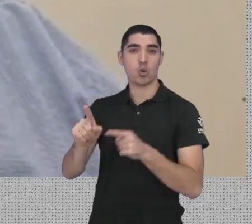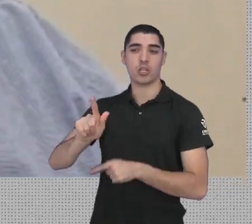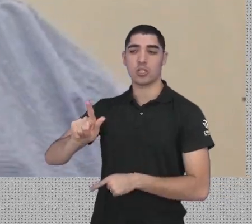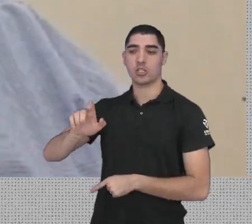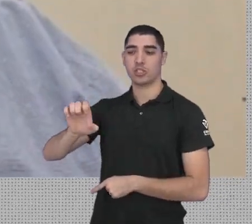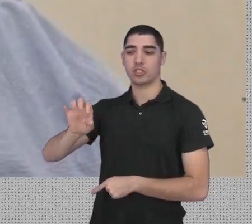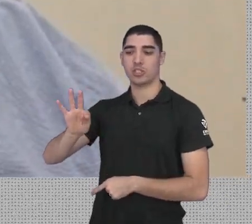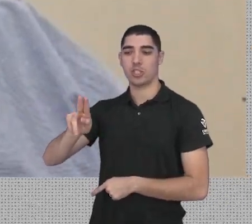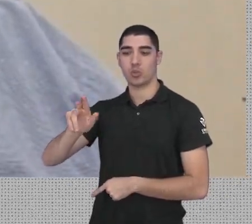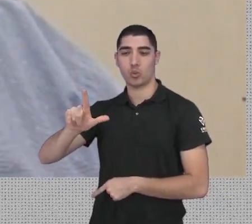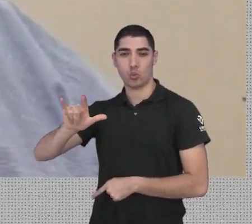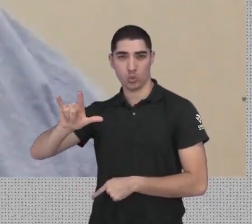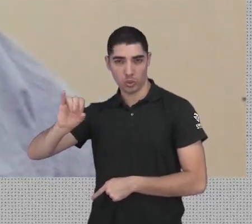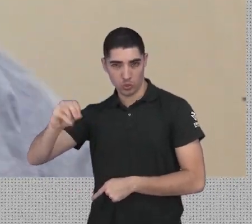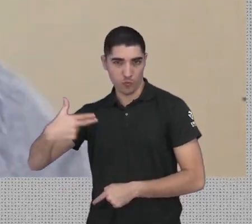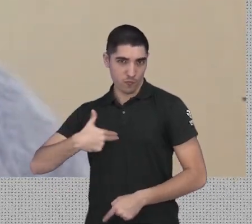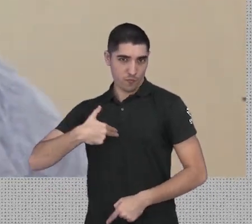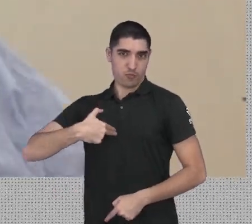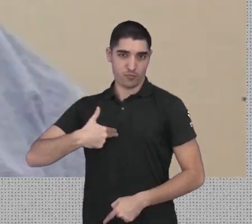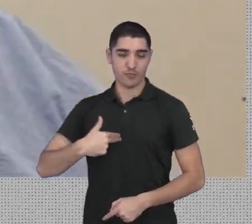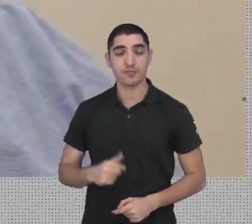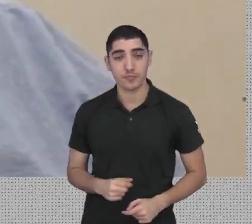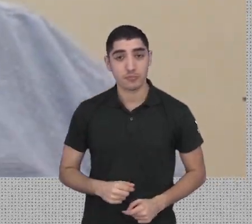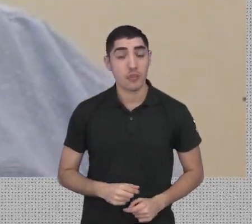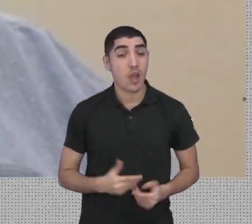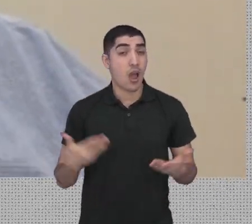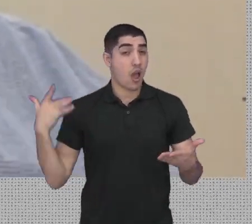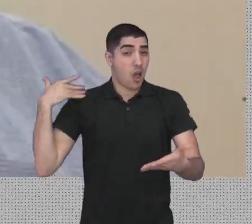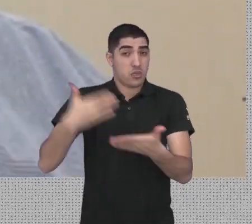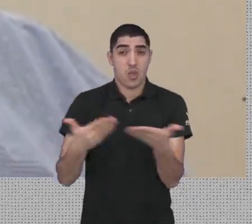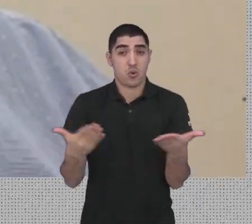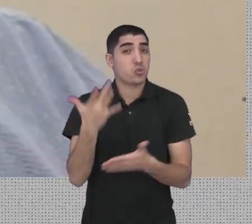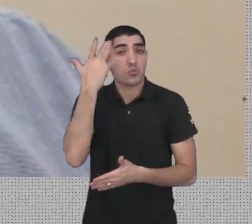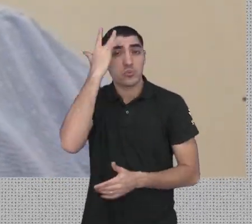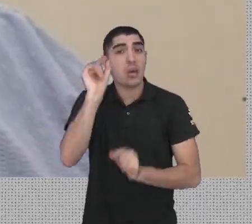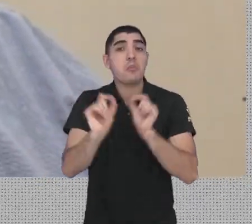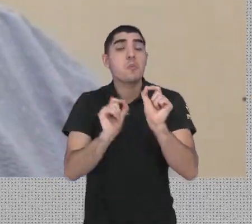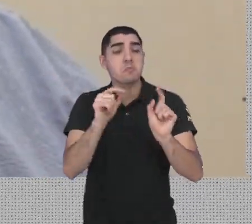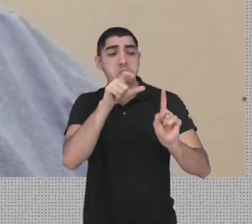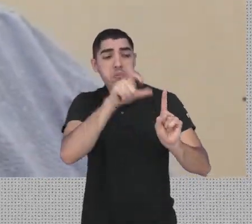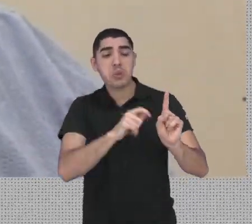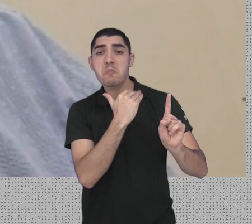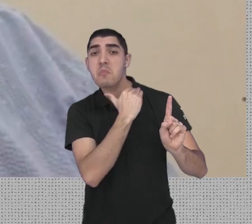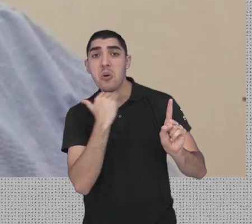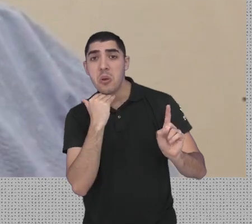sabe claramente como é que foram as condições de morte do Siqueira, porque ele nunca foi necropsiado.